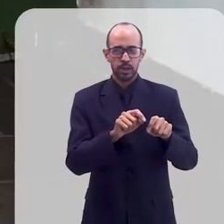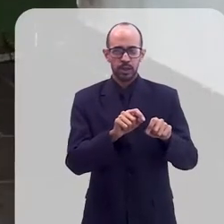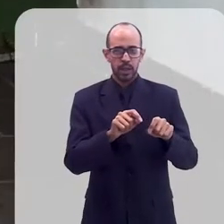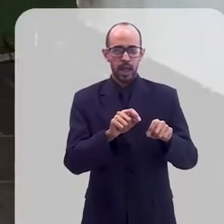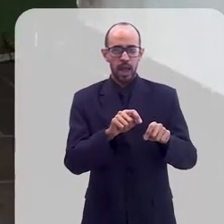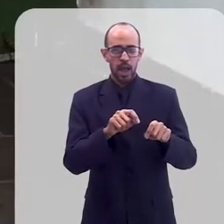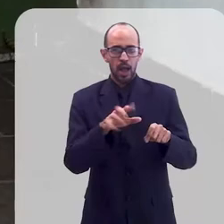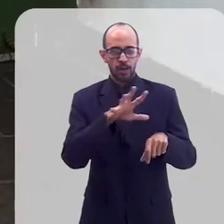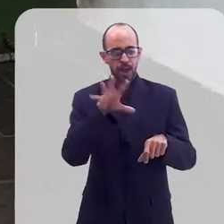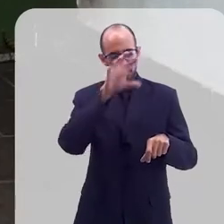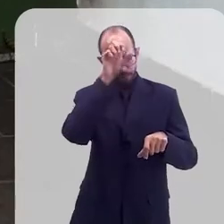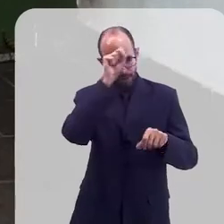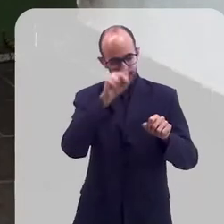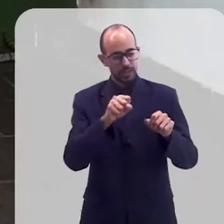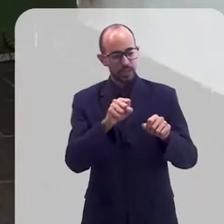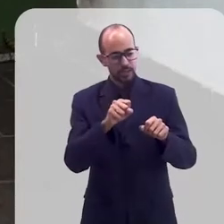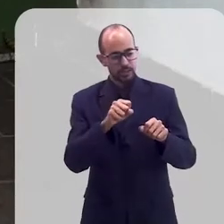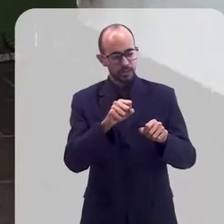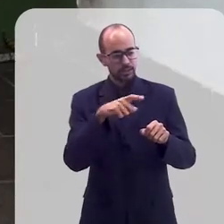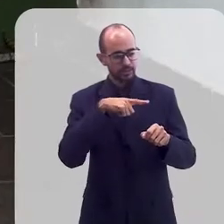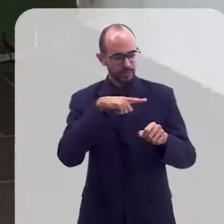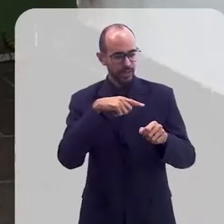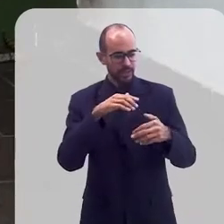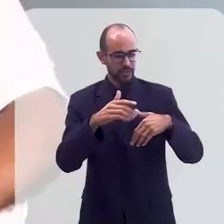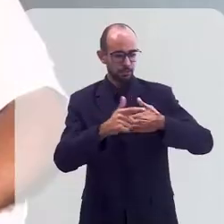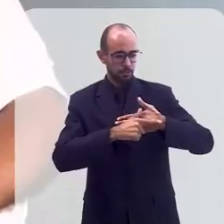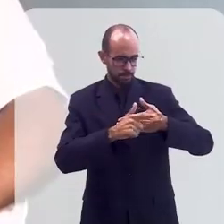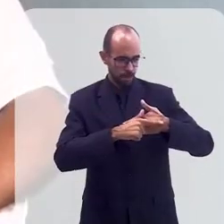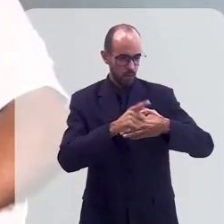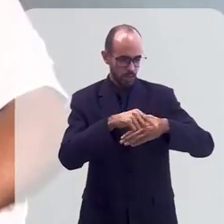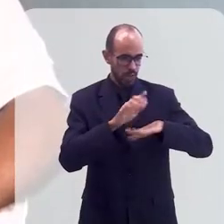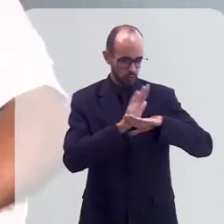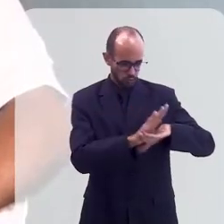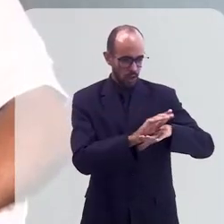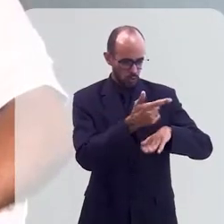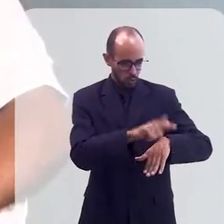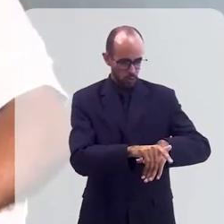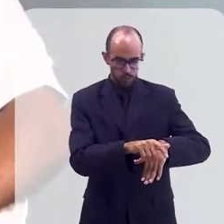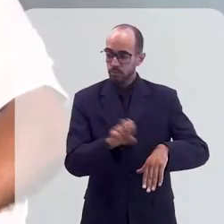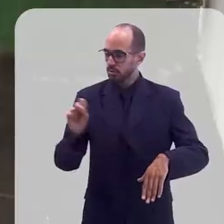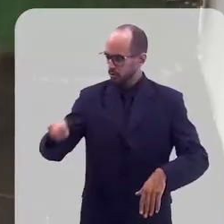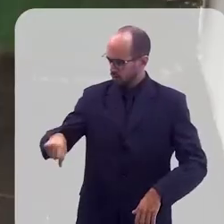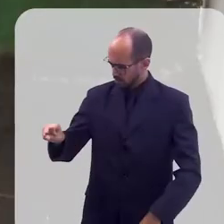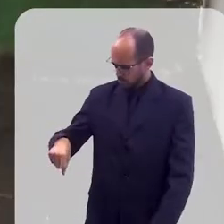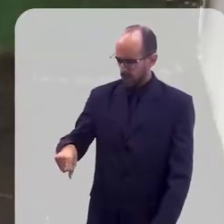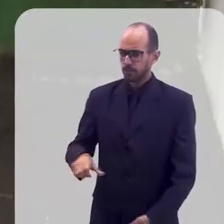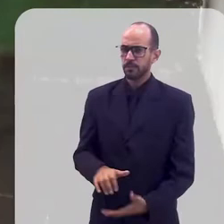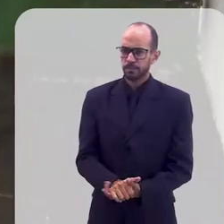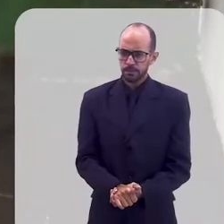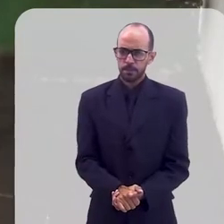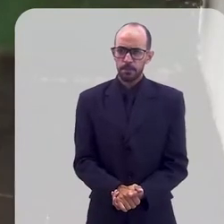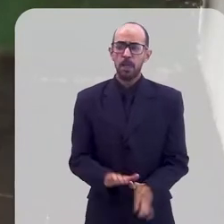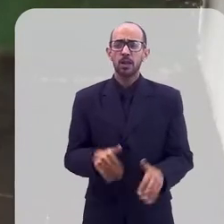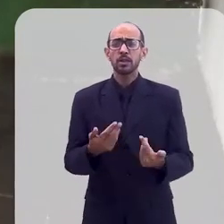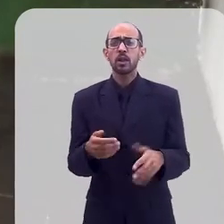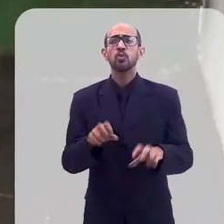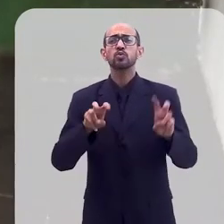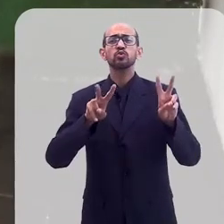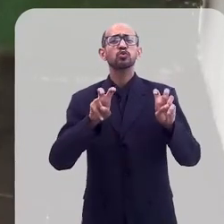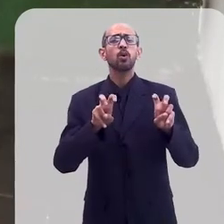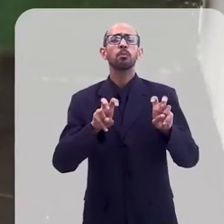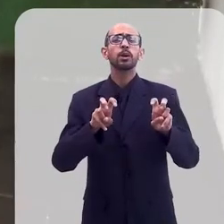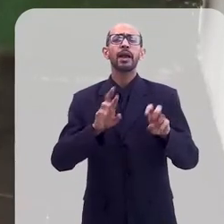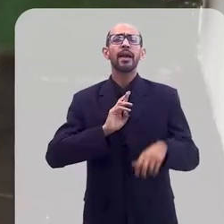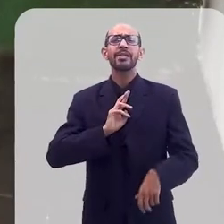no que a Umbanda foi fundada, ou seja, em ajudar o próximo. Sim. Tá. Falando de